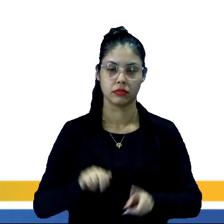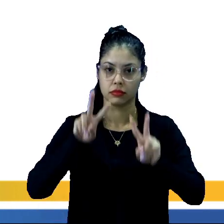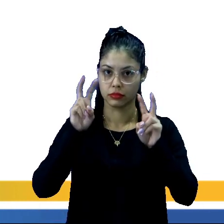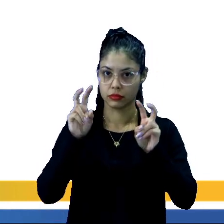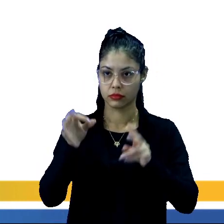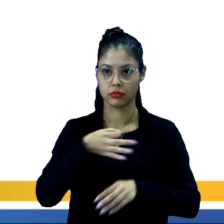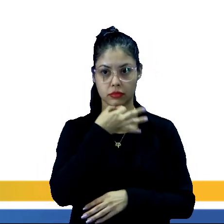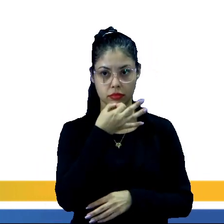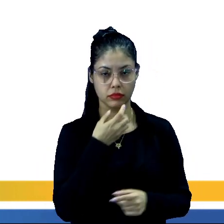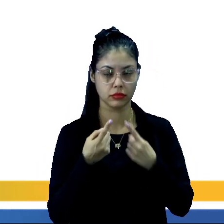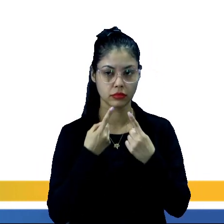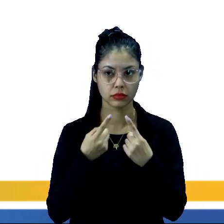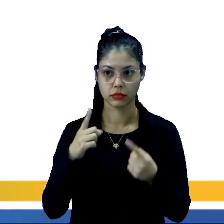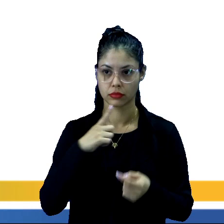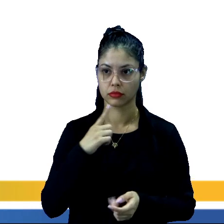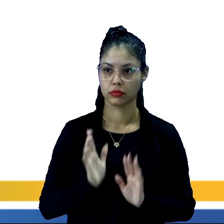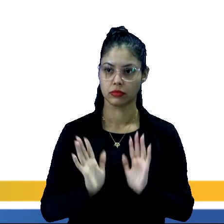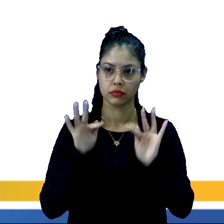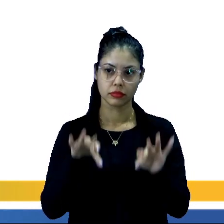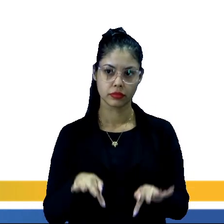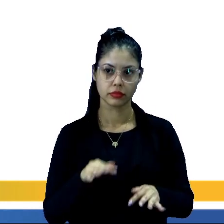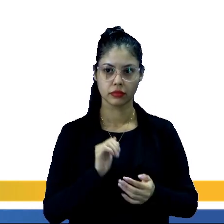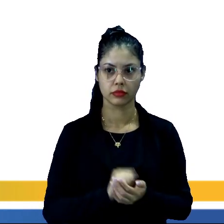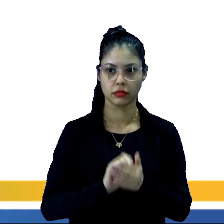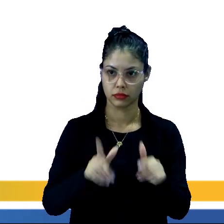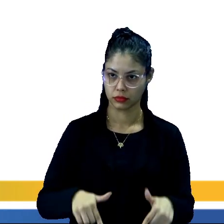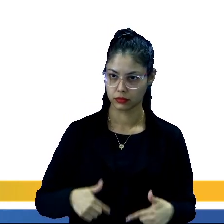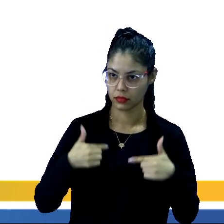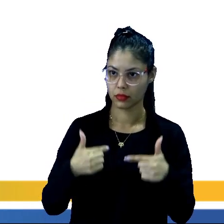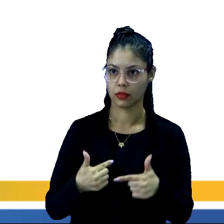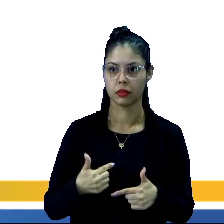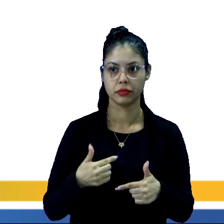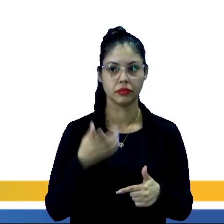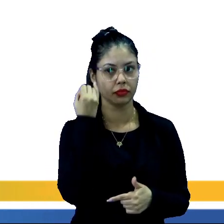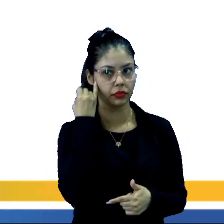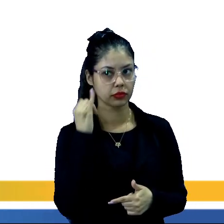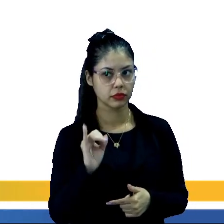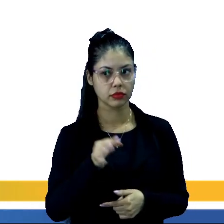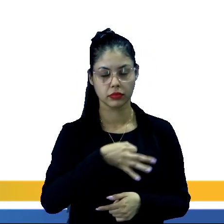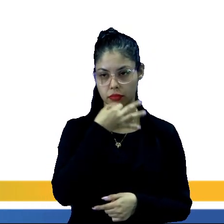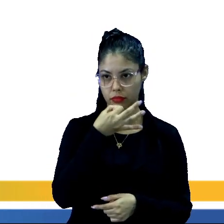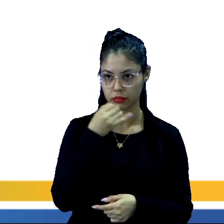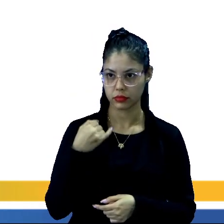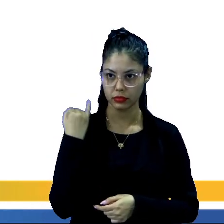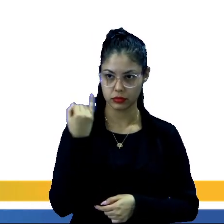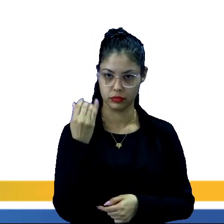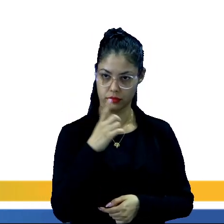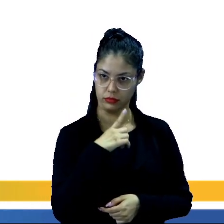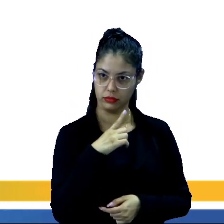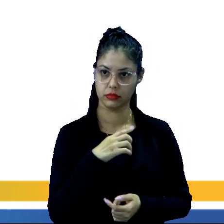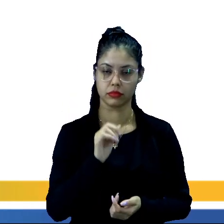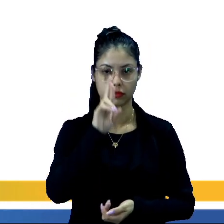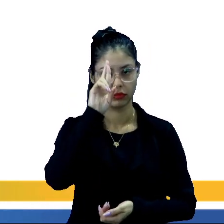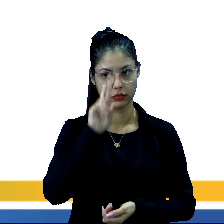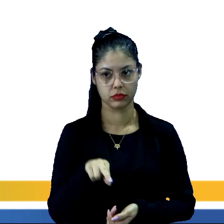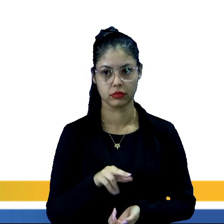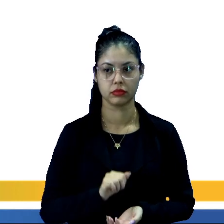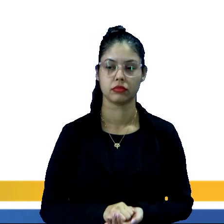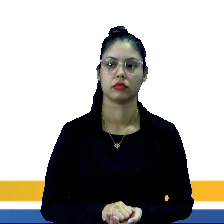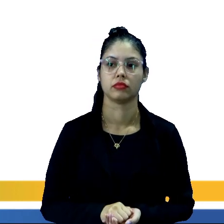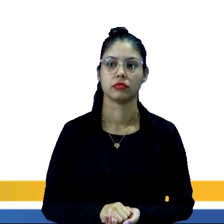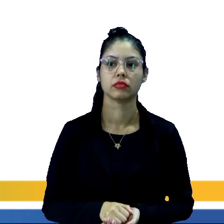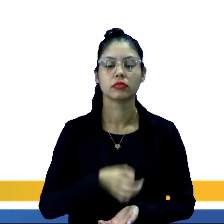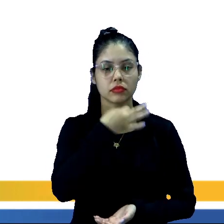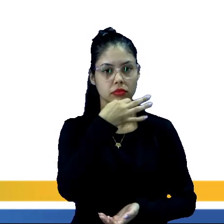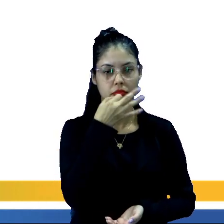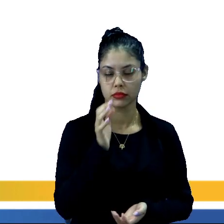tipo de discurso que tem, né, como finalidade defender uma ideia, uma opinião aportando razões. Então, galera,